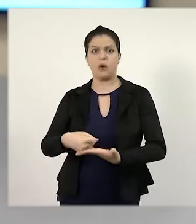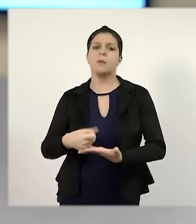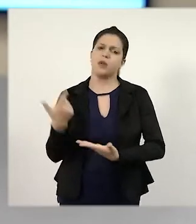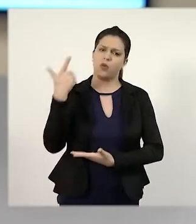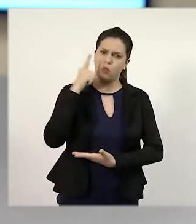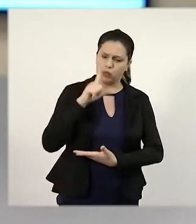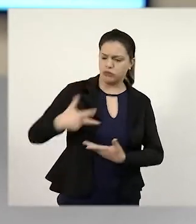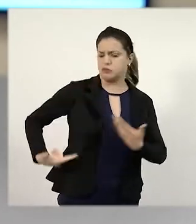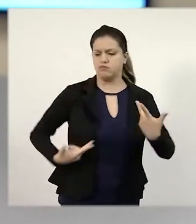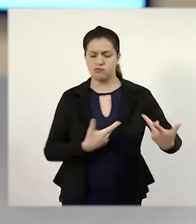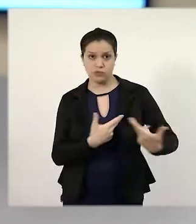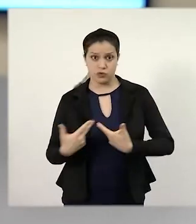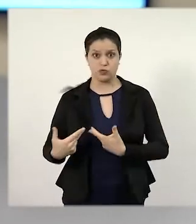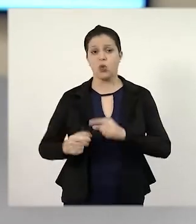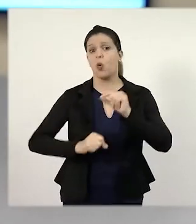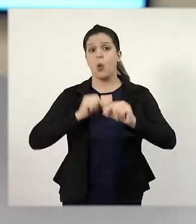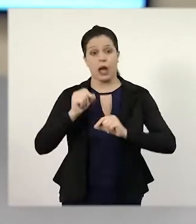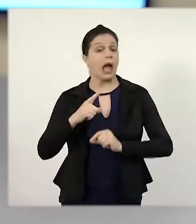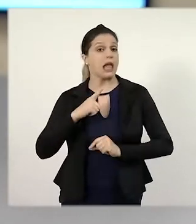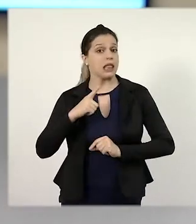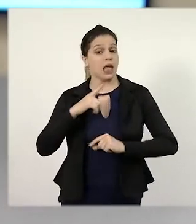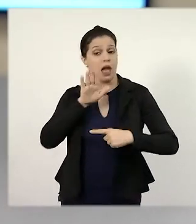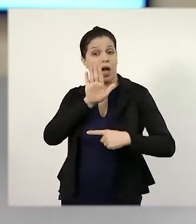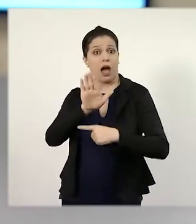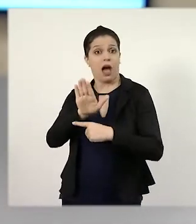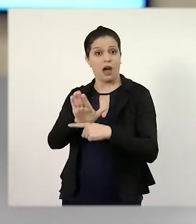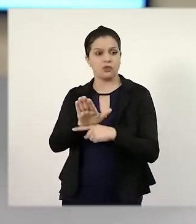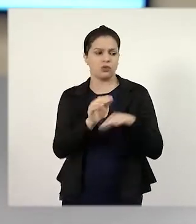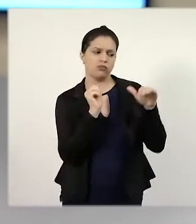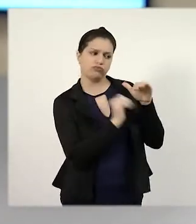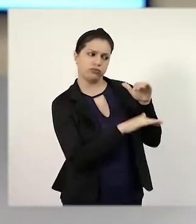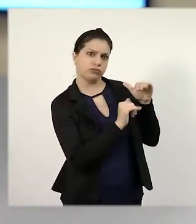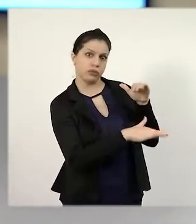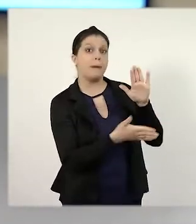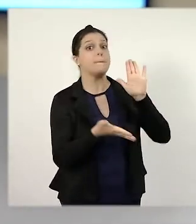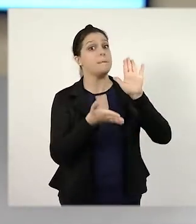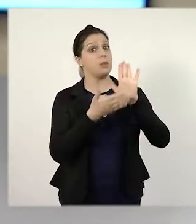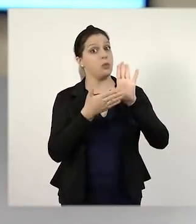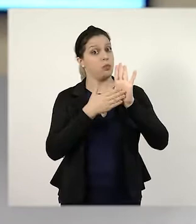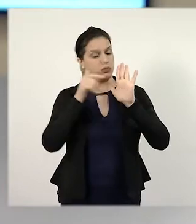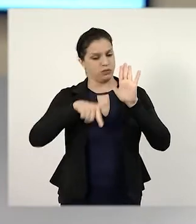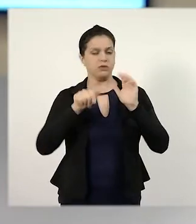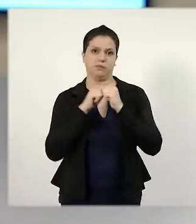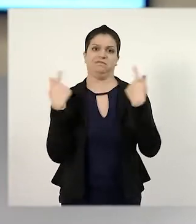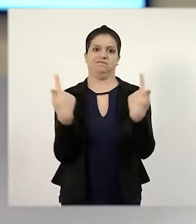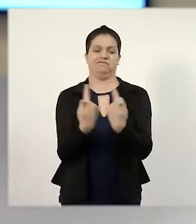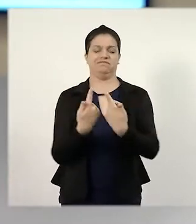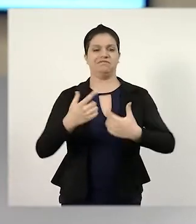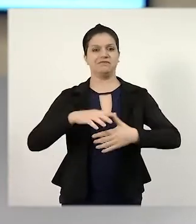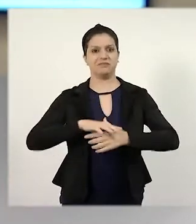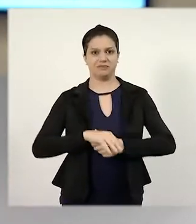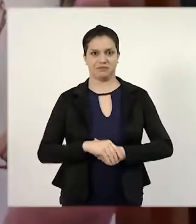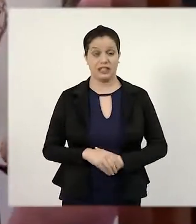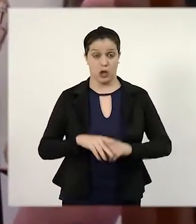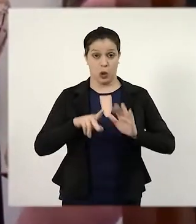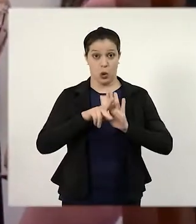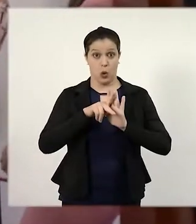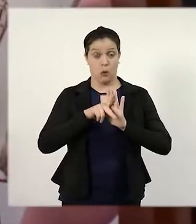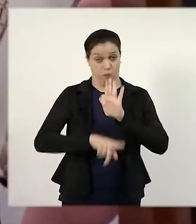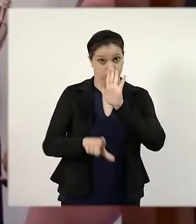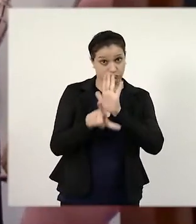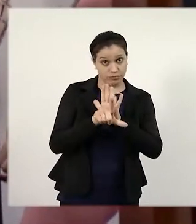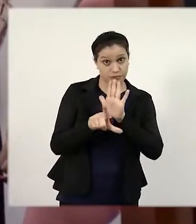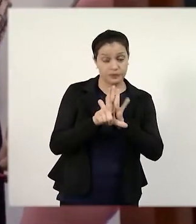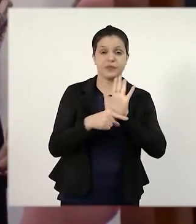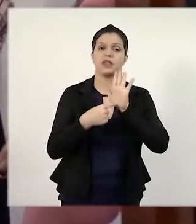diversos procedimentos cirúrgicos, poderão receber ajuda de um fundo proposto na Assembleia.